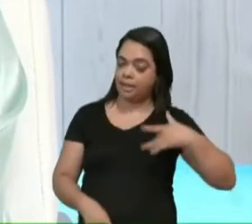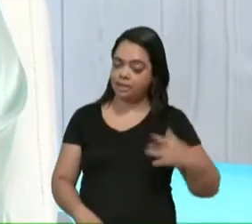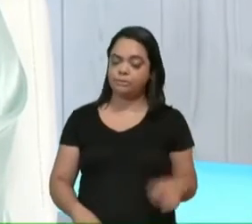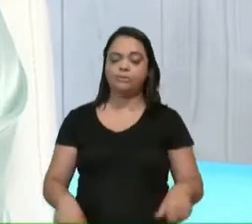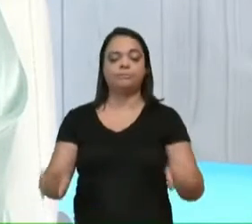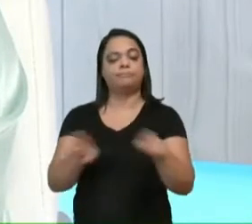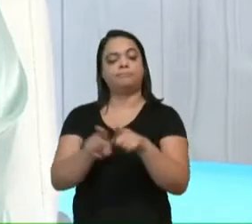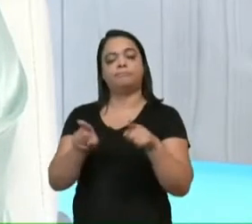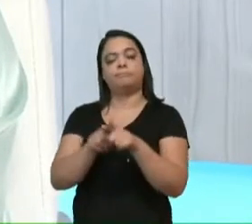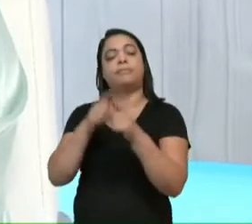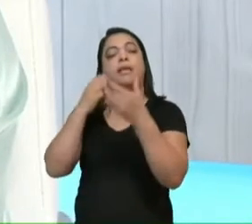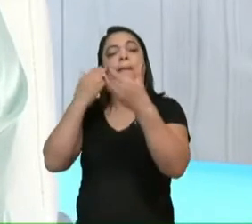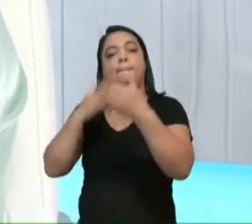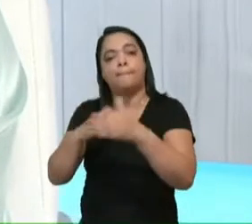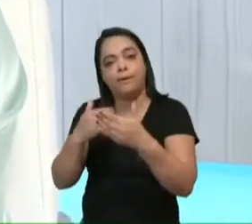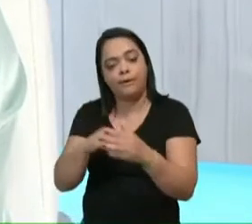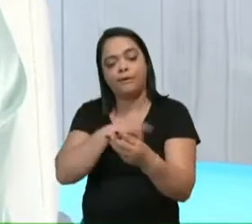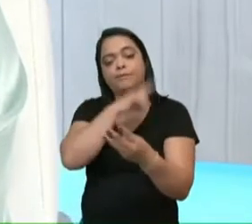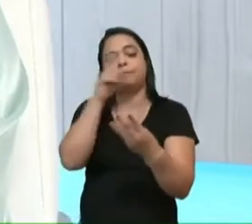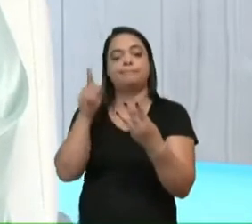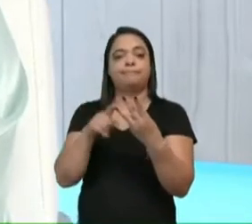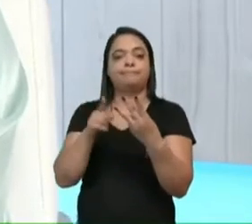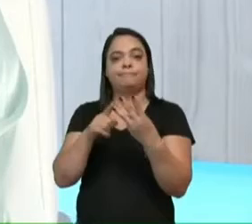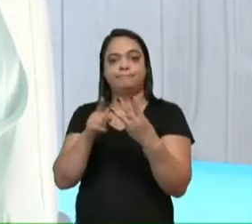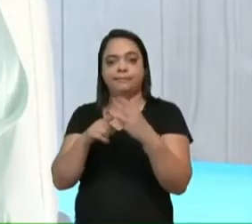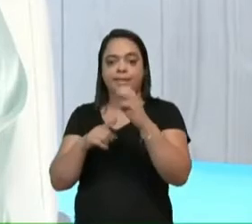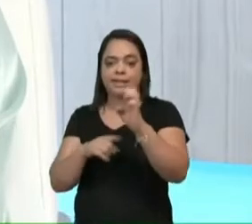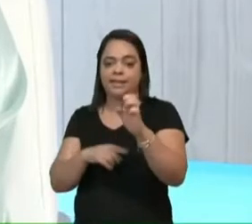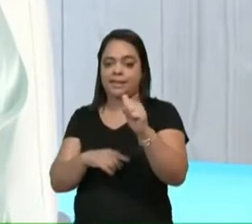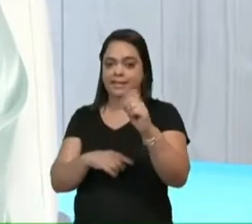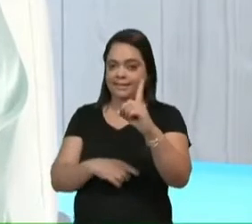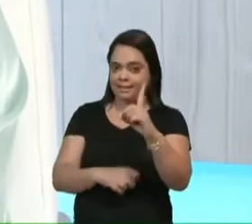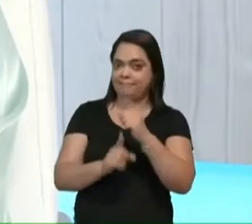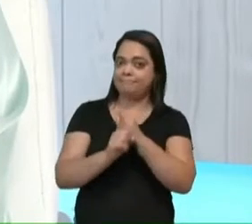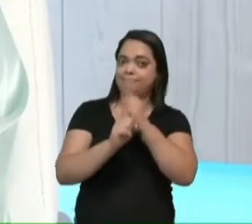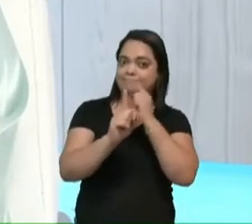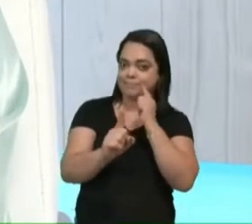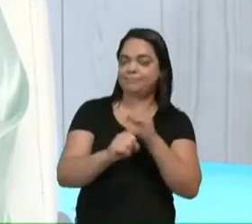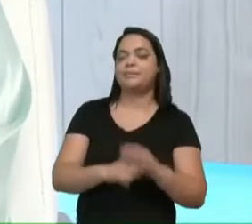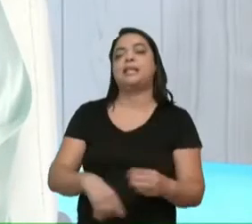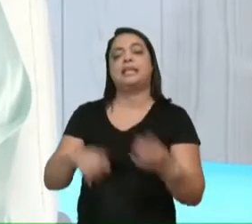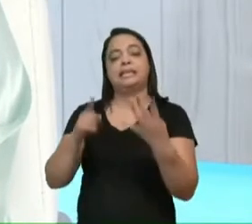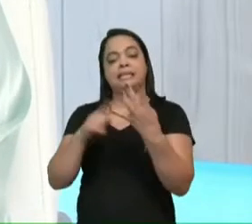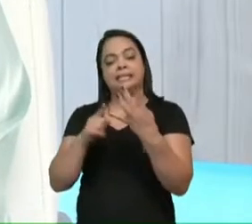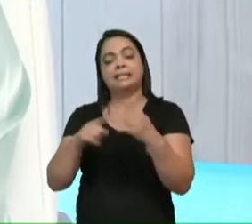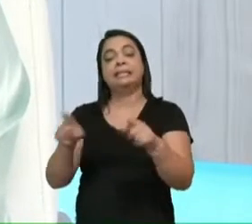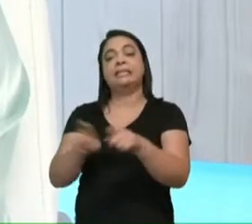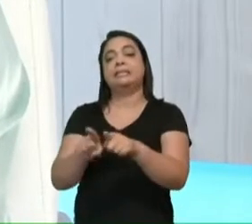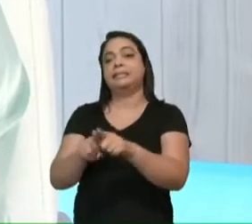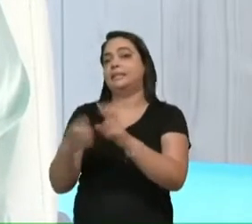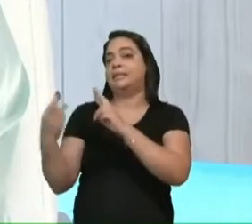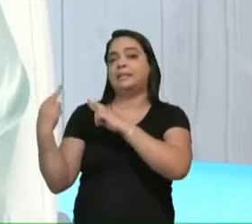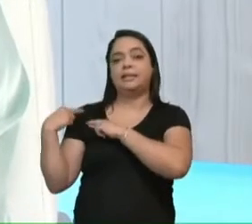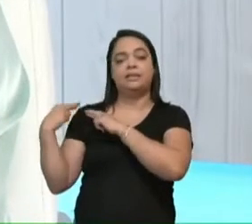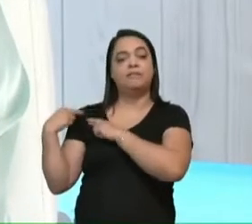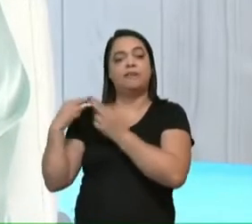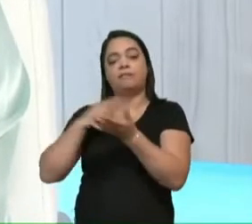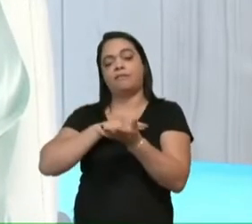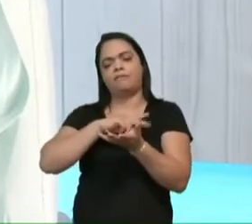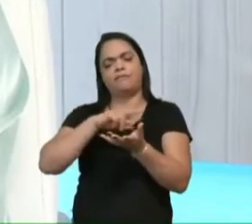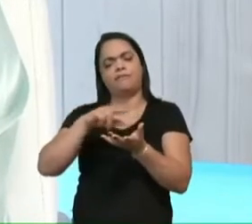responsáveis pelos processos seletivos do nosso EAD somos responsáveis também já por vários processos